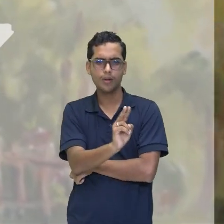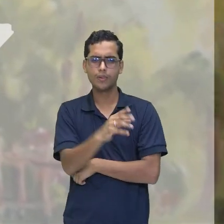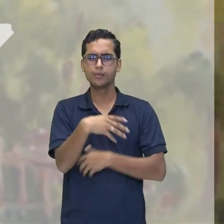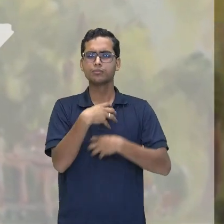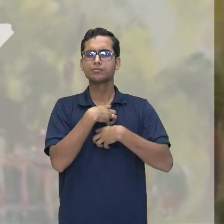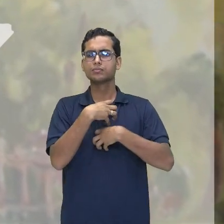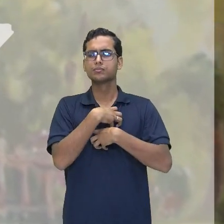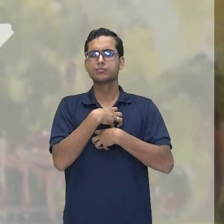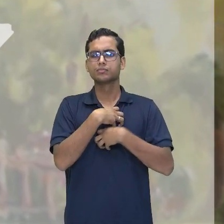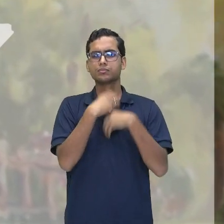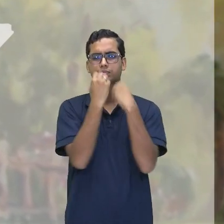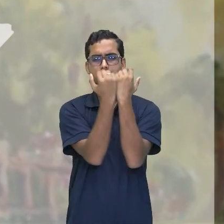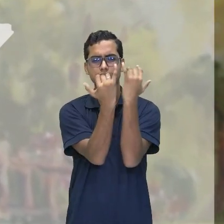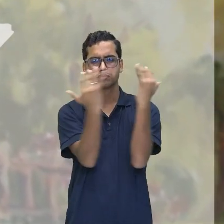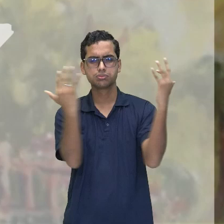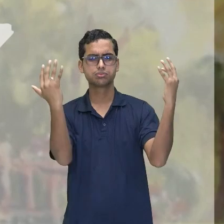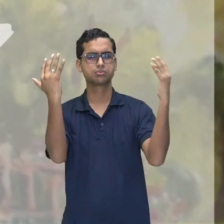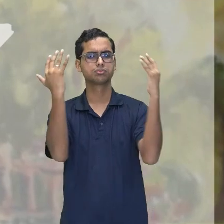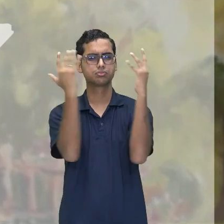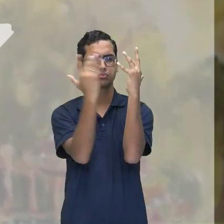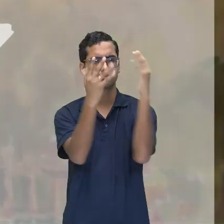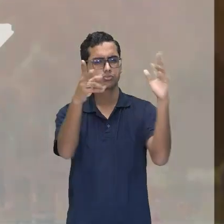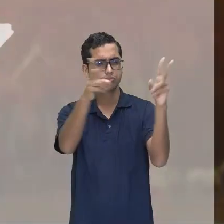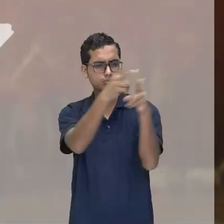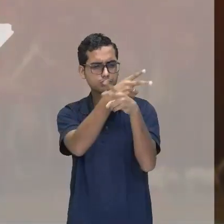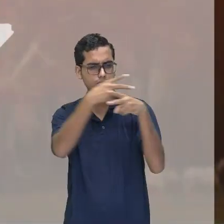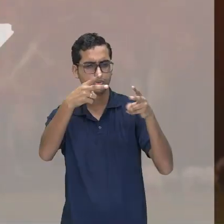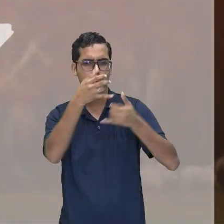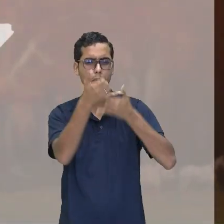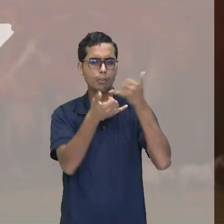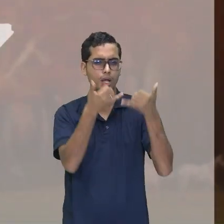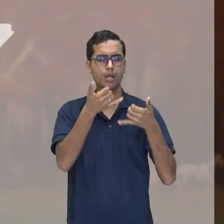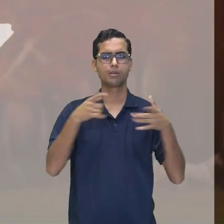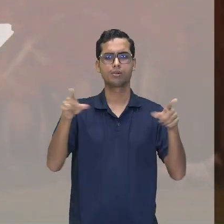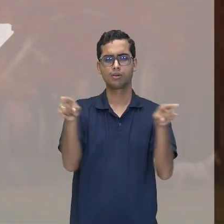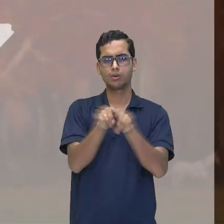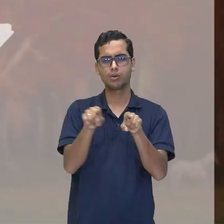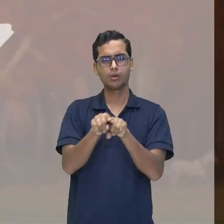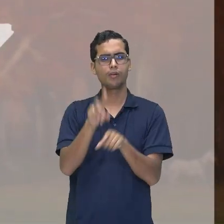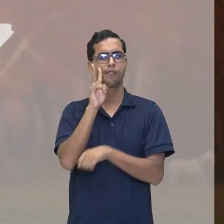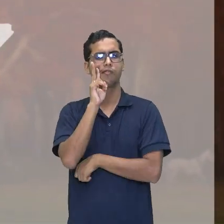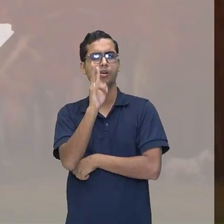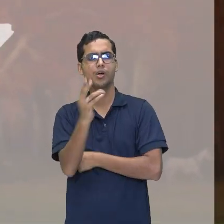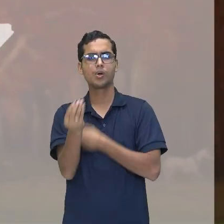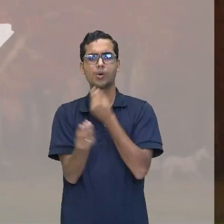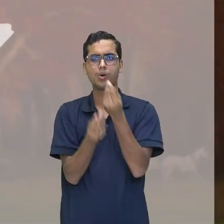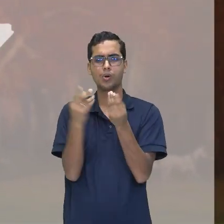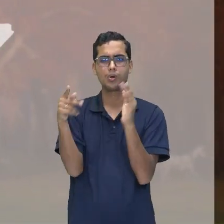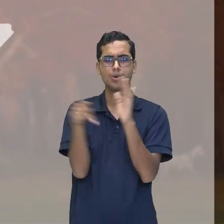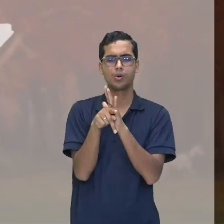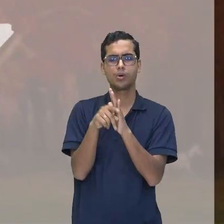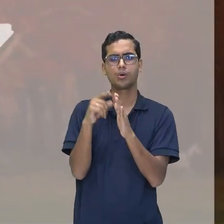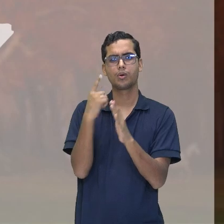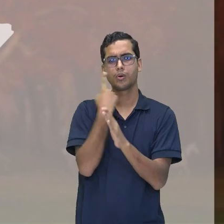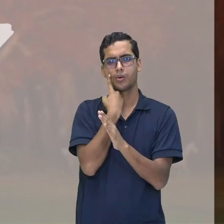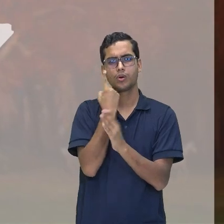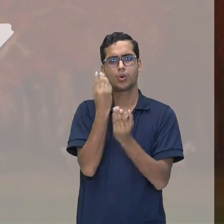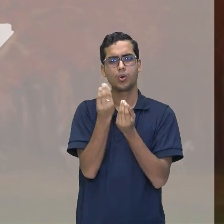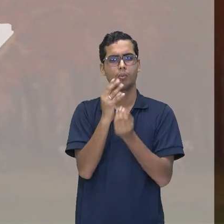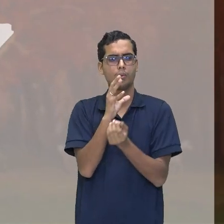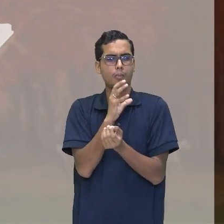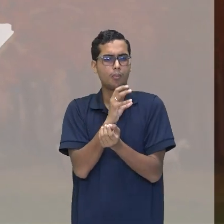os zéfiros brincar por entre as flores? Vê como ali, beijando-se os